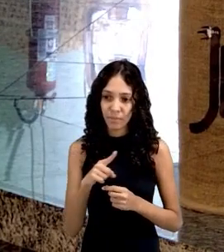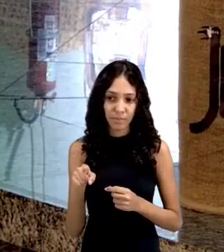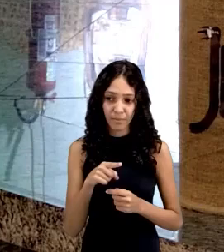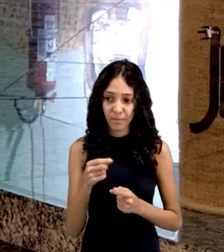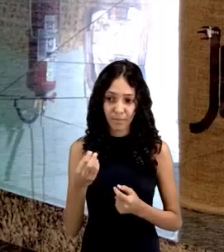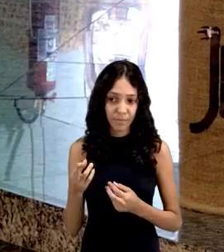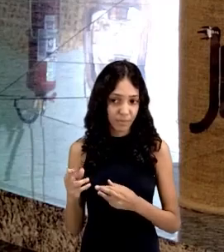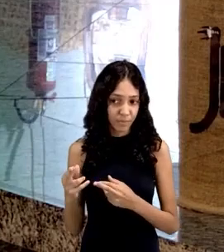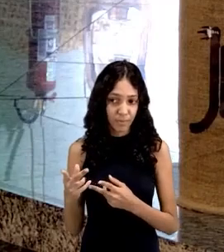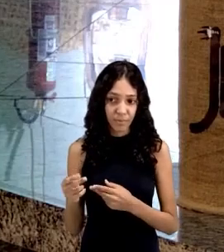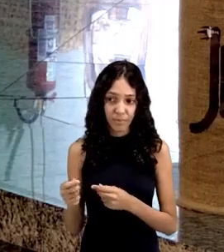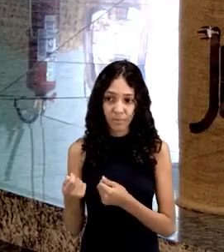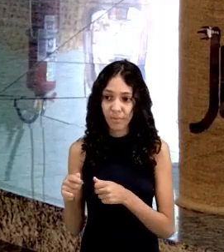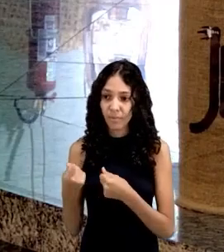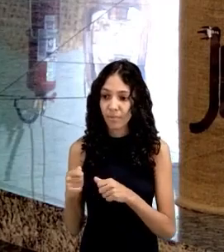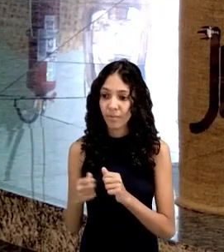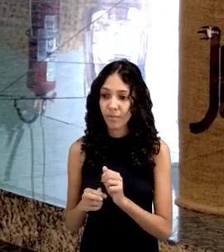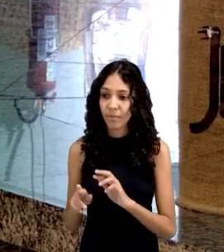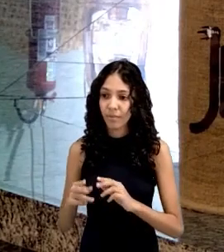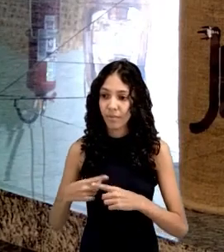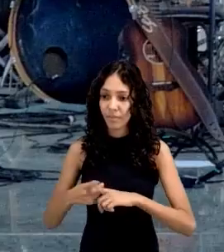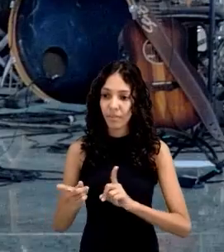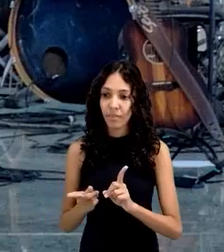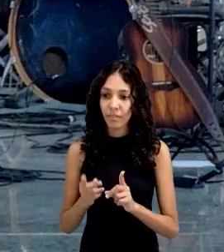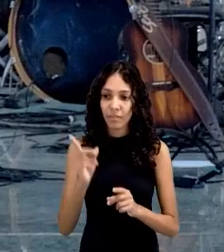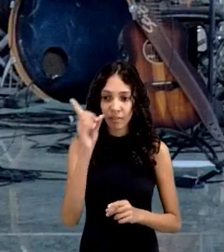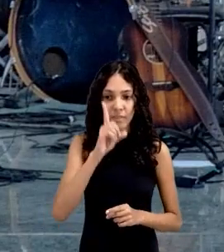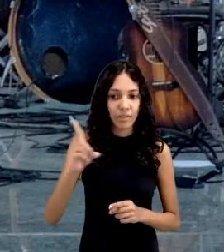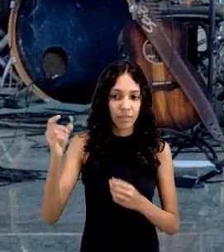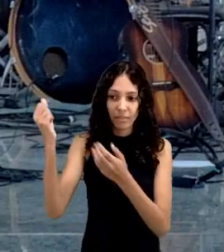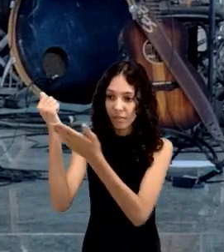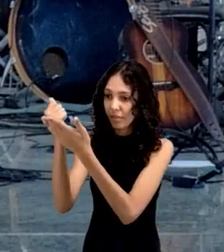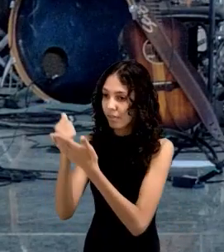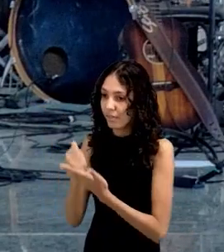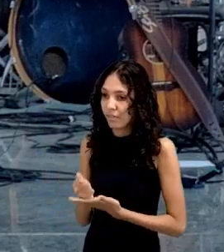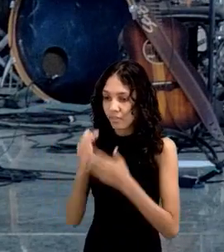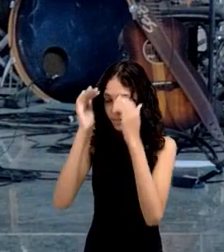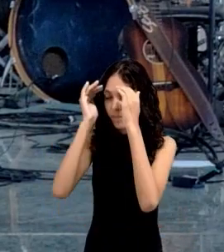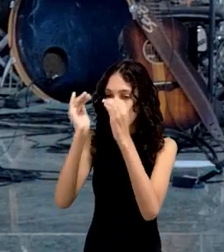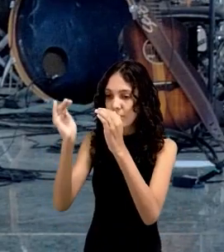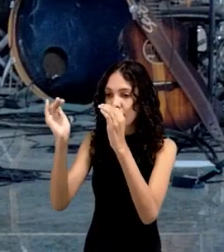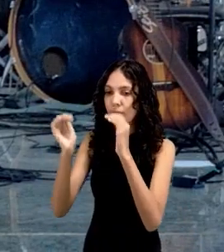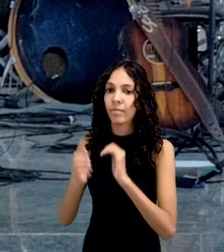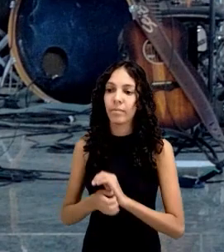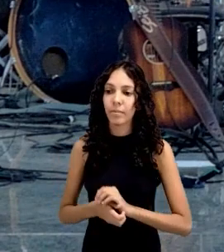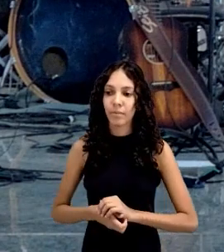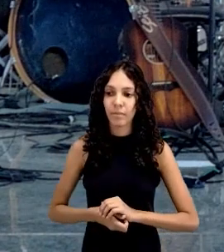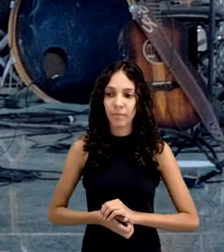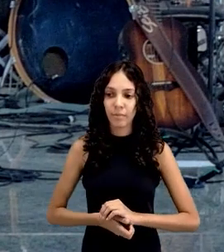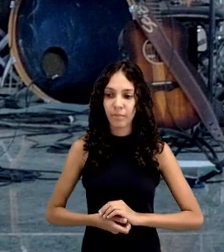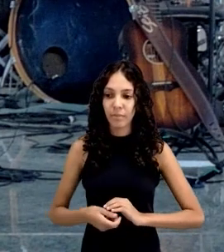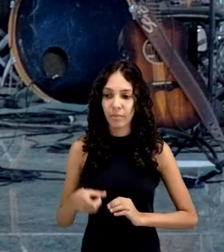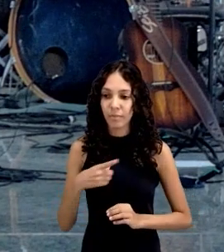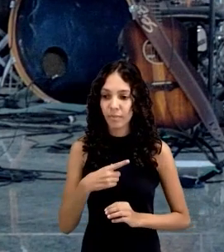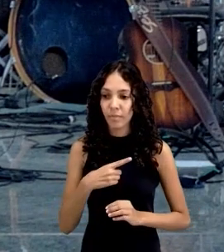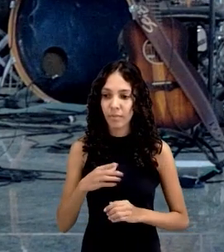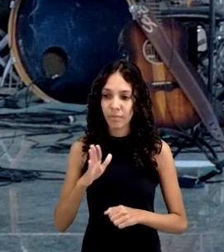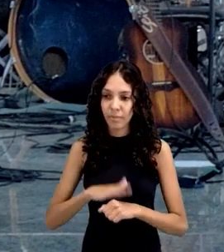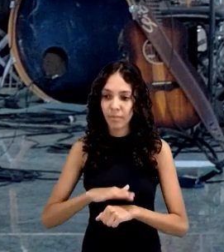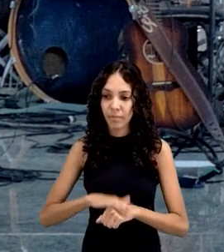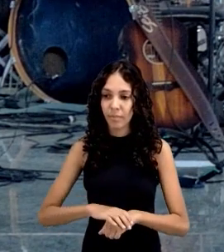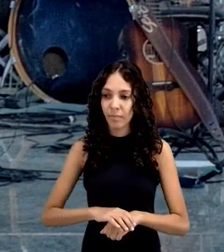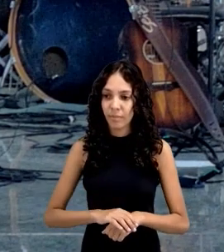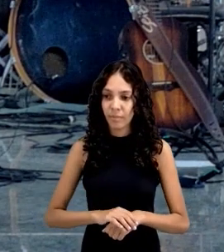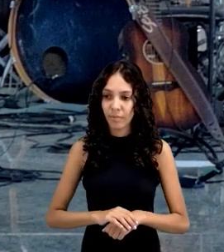frase que é muito interessante, Darren Miller, ele vai dizer assim: ou a igreja discipula as nações, ou